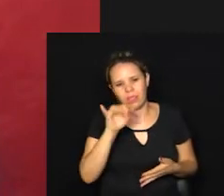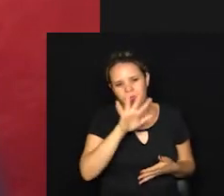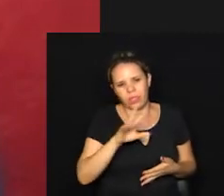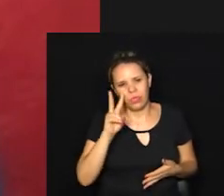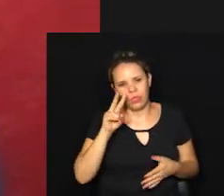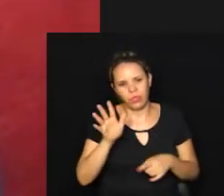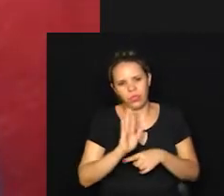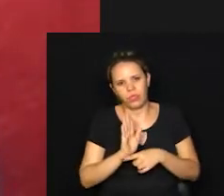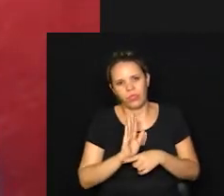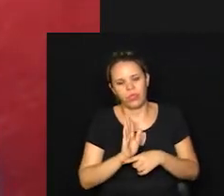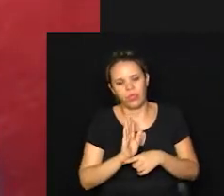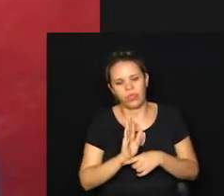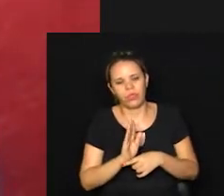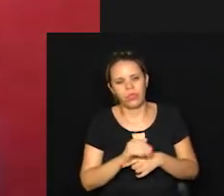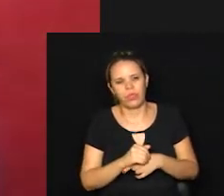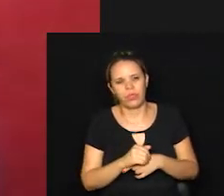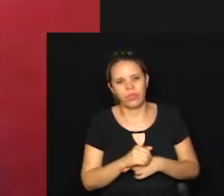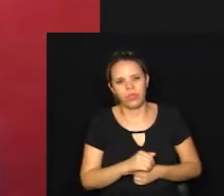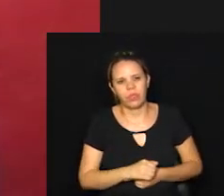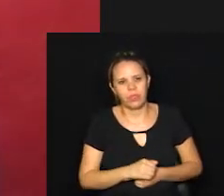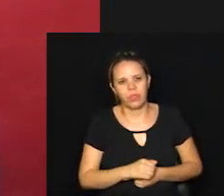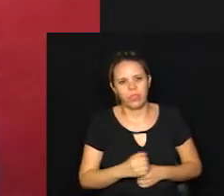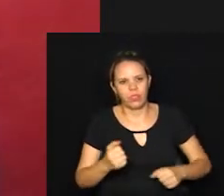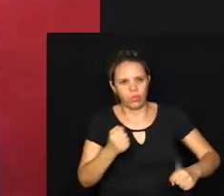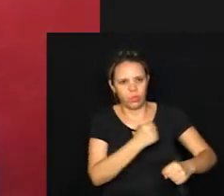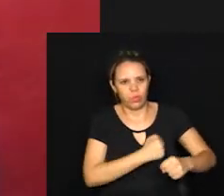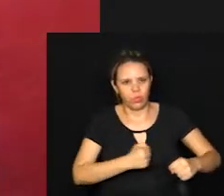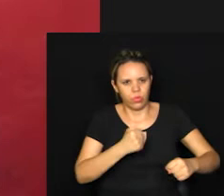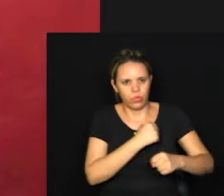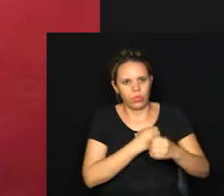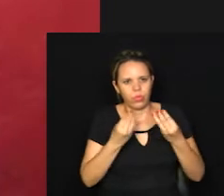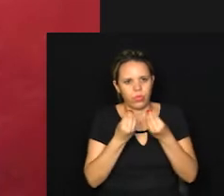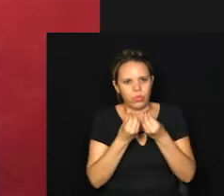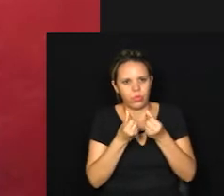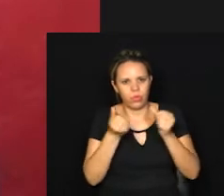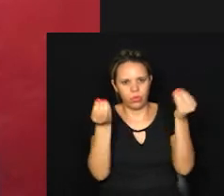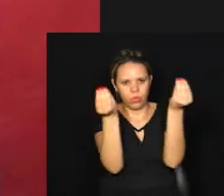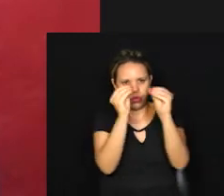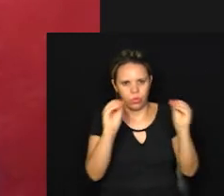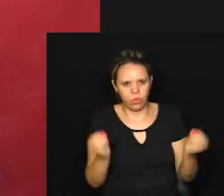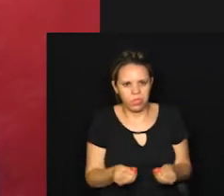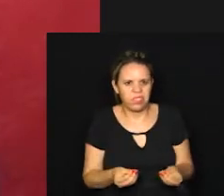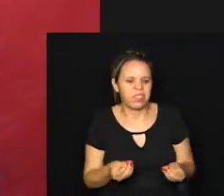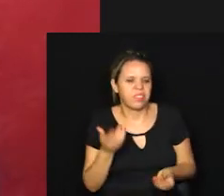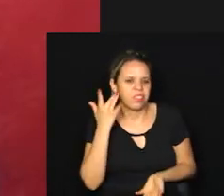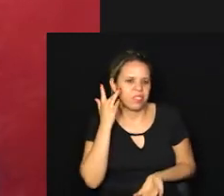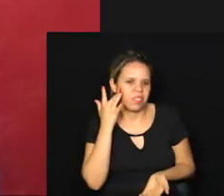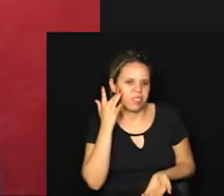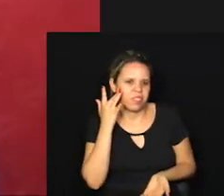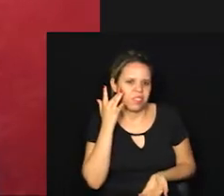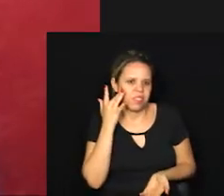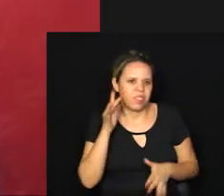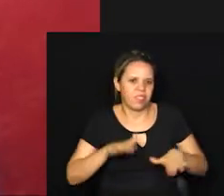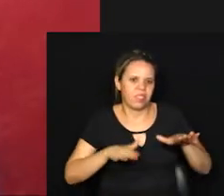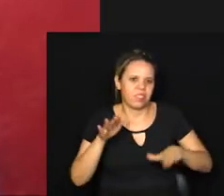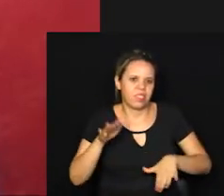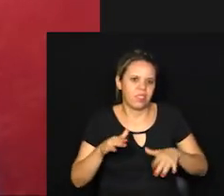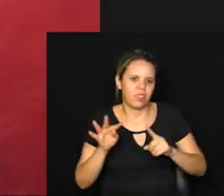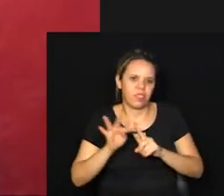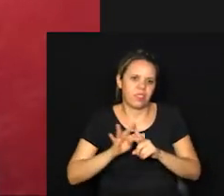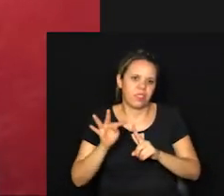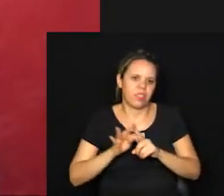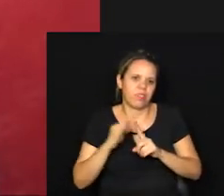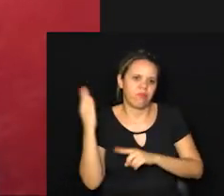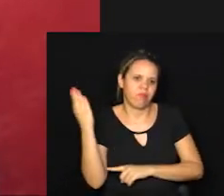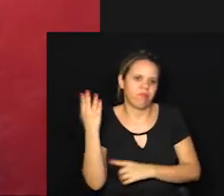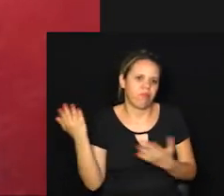vídeo, que seria uma panela de barro, talvez, e aí, dependendo da